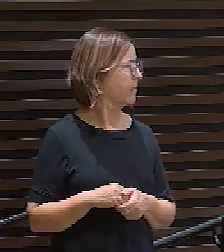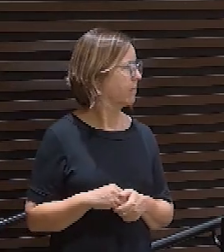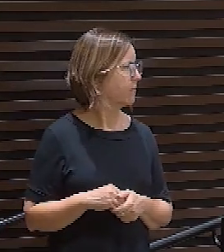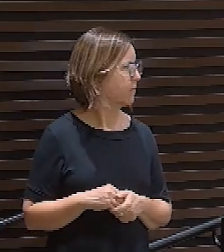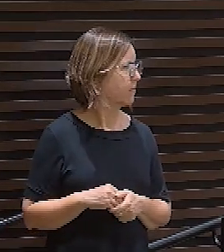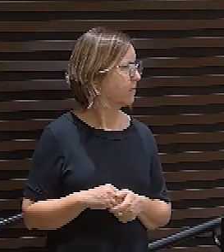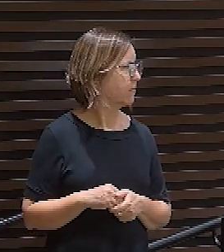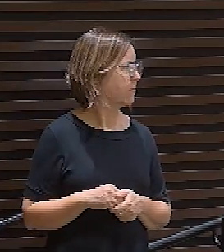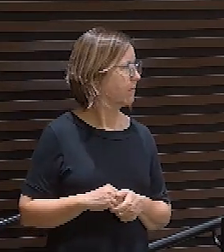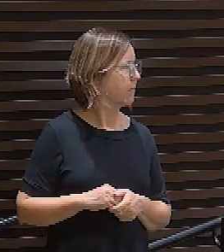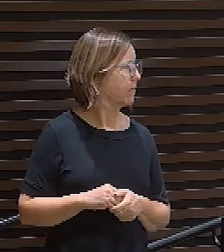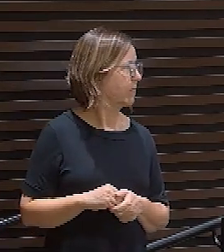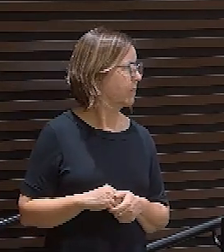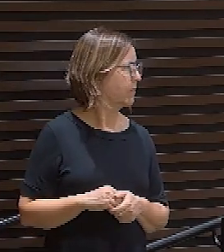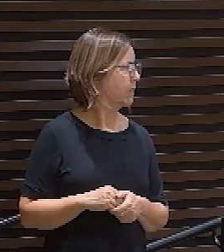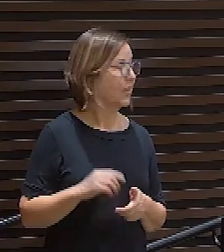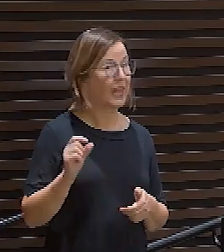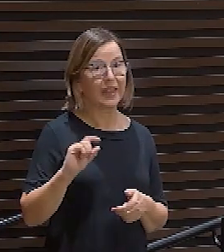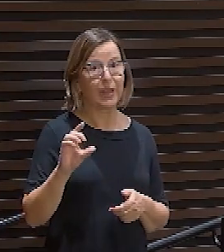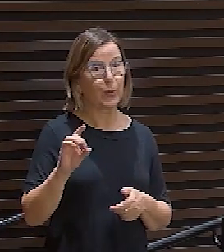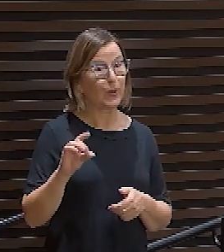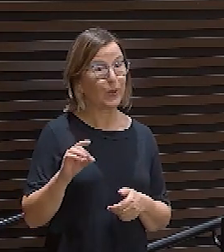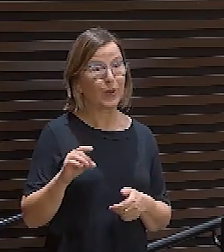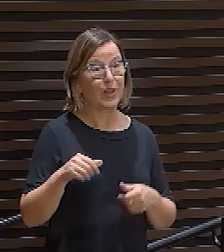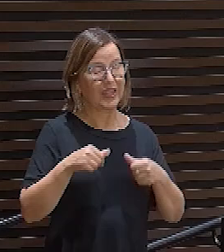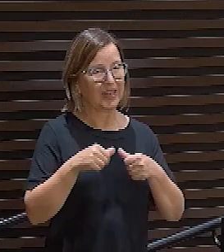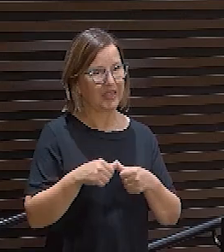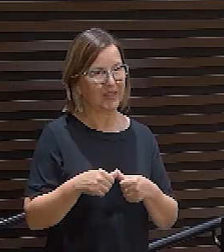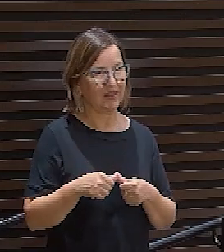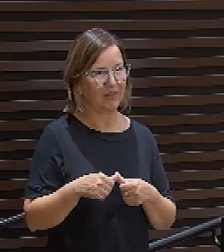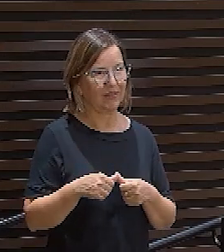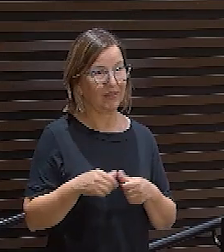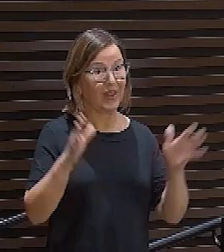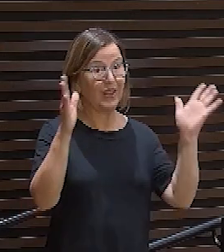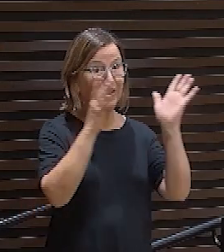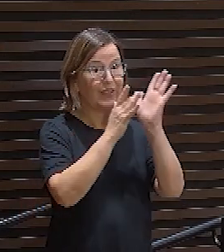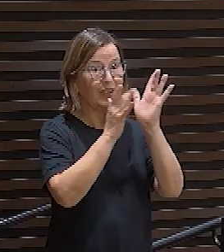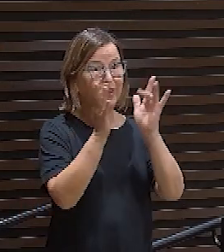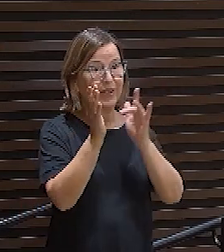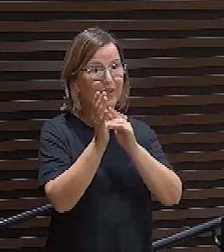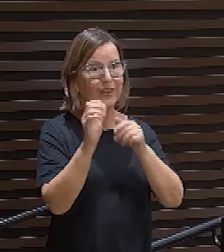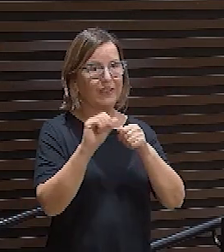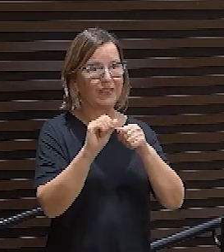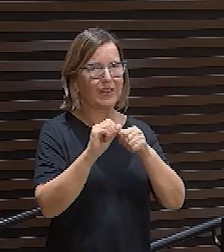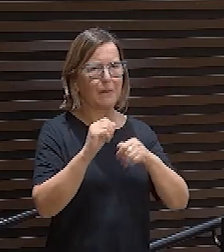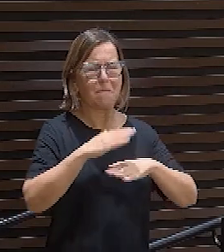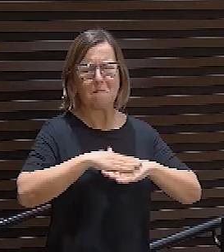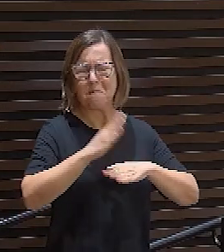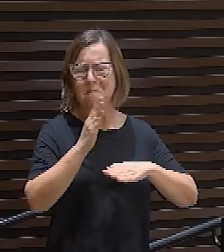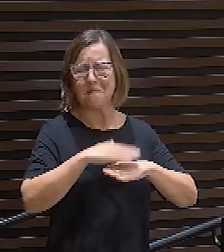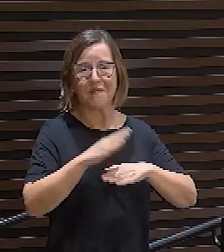E não é só tudo isso. Ele fez mais. Ele